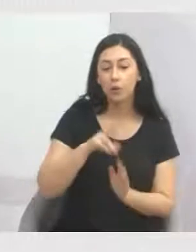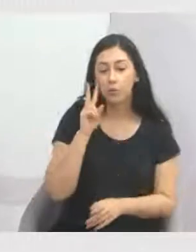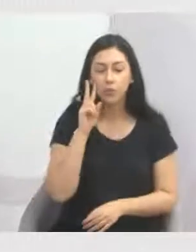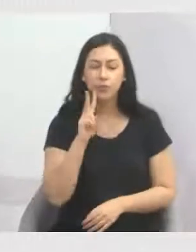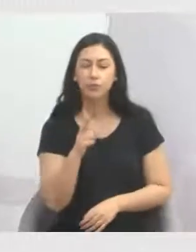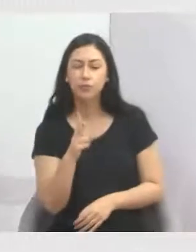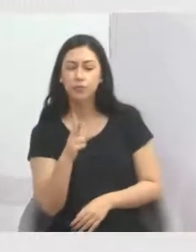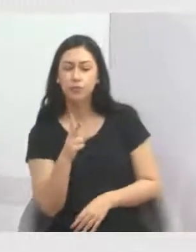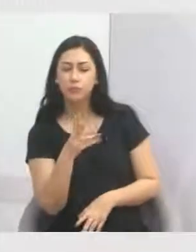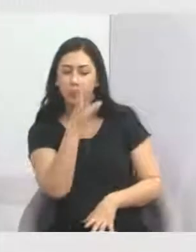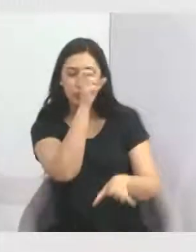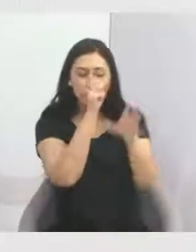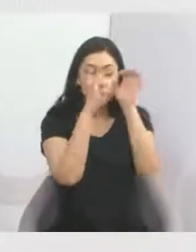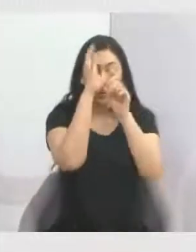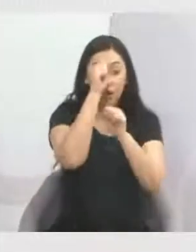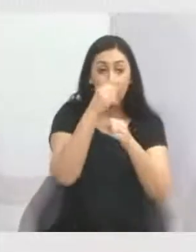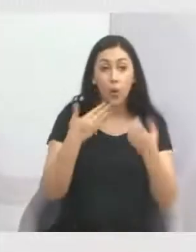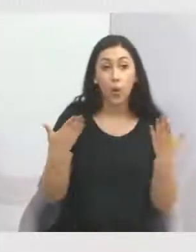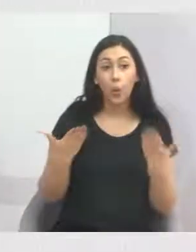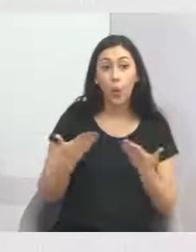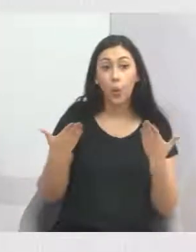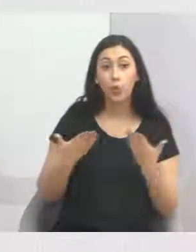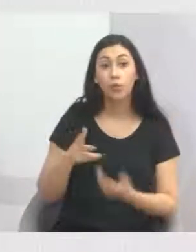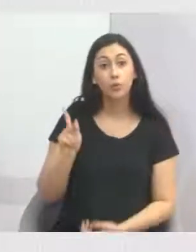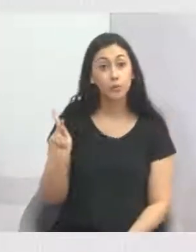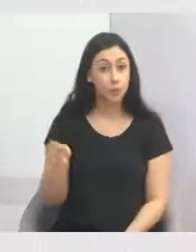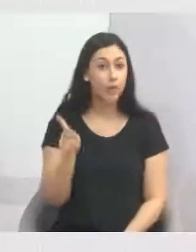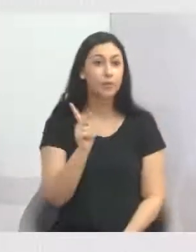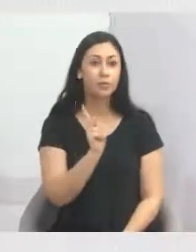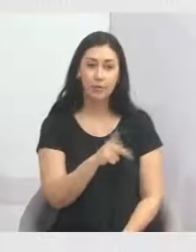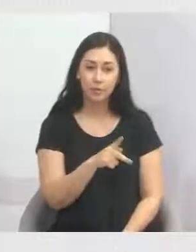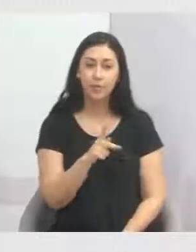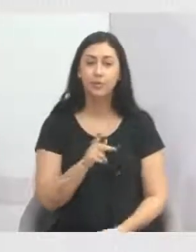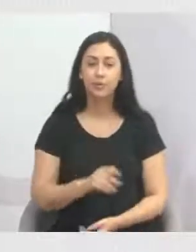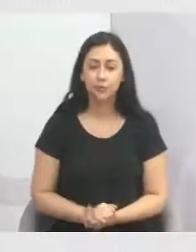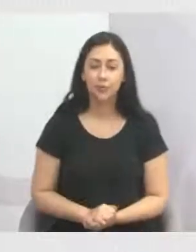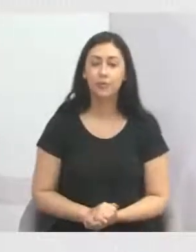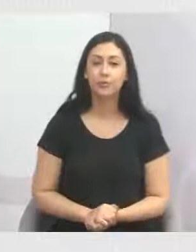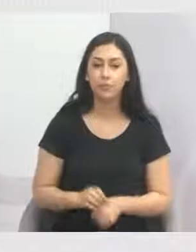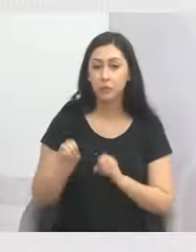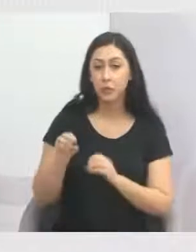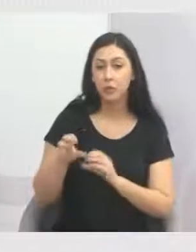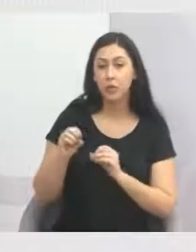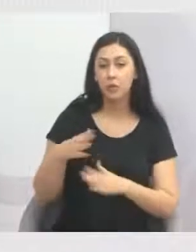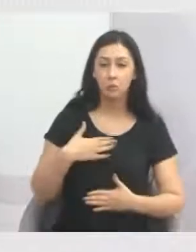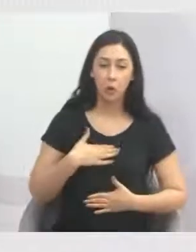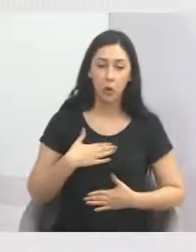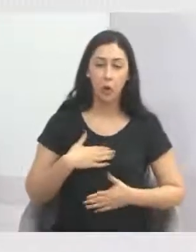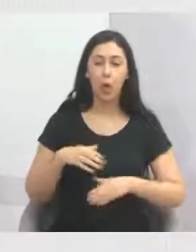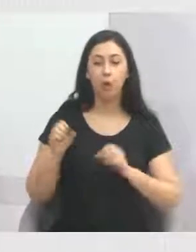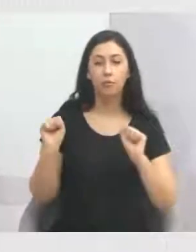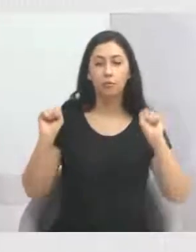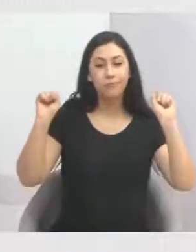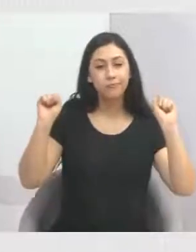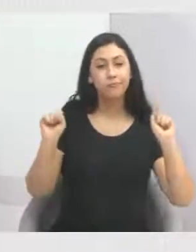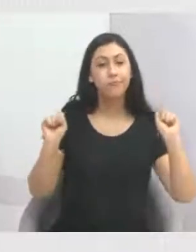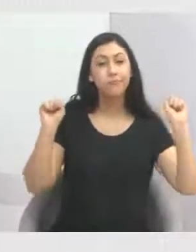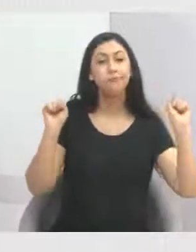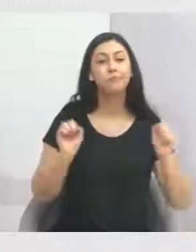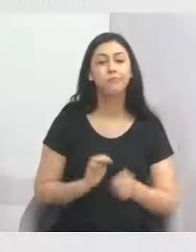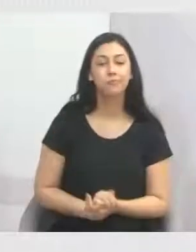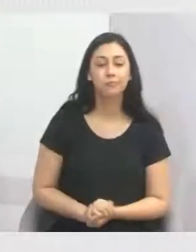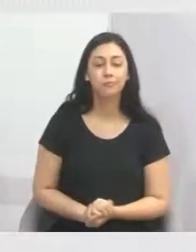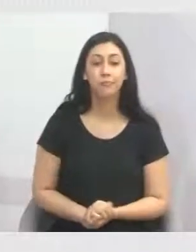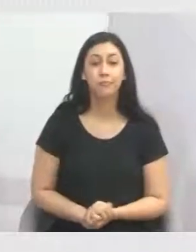o esporte. E hoje ele é um professor formado de educação física. Hoje ele é um professor